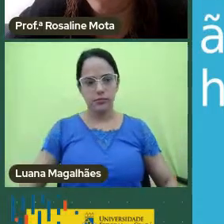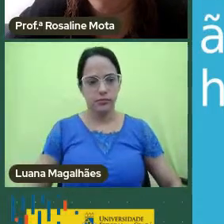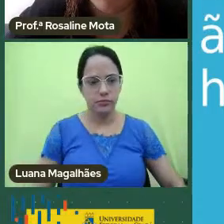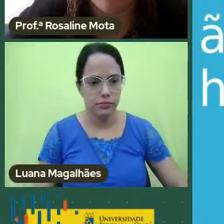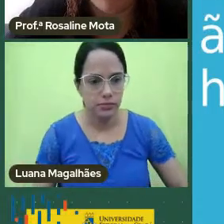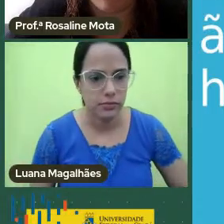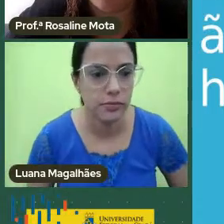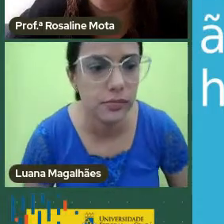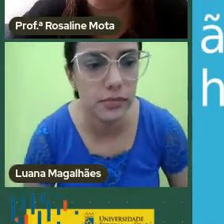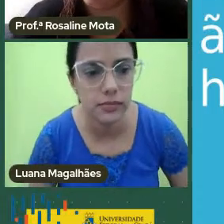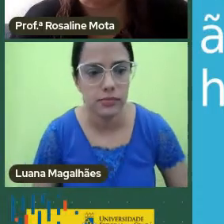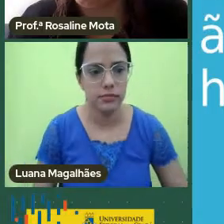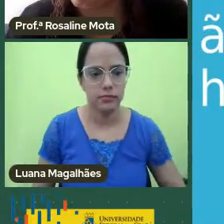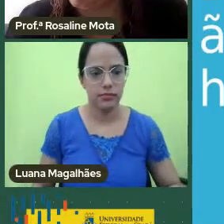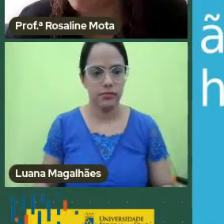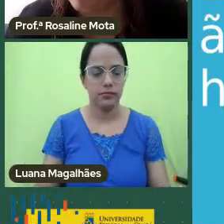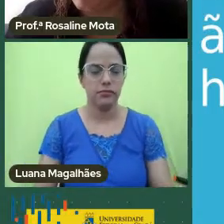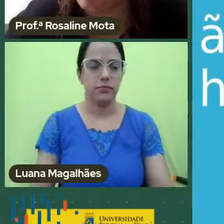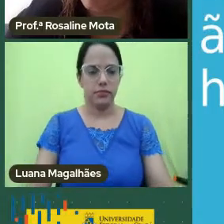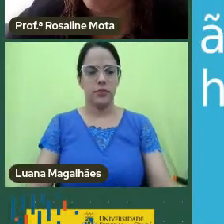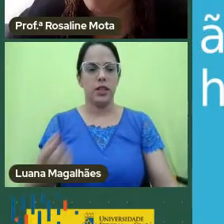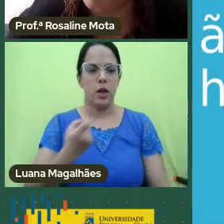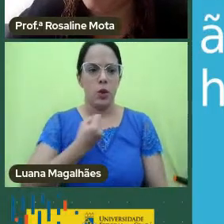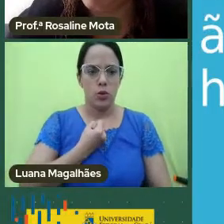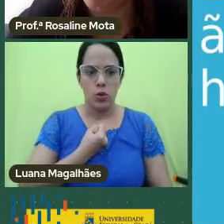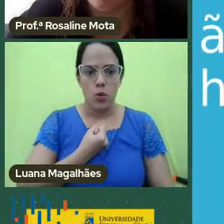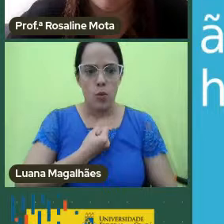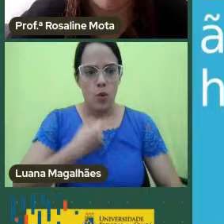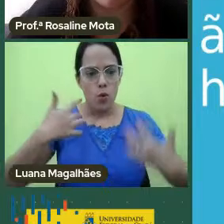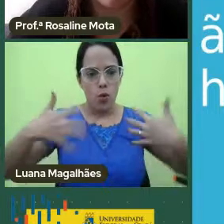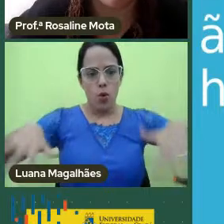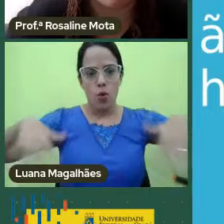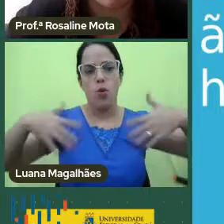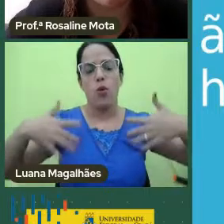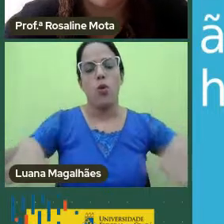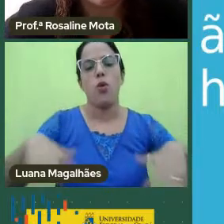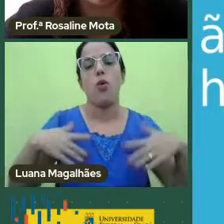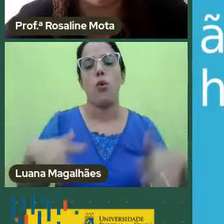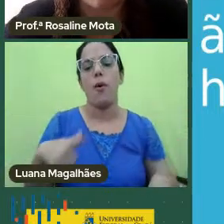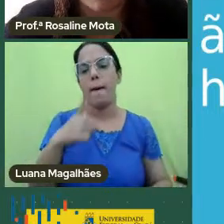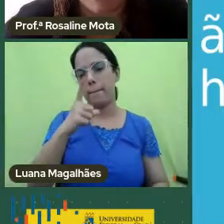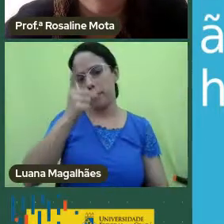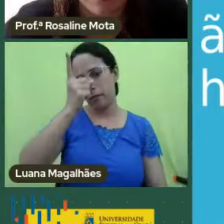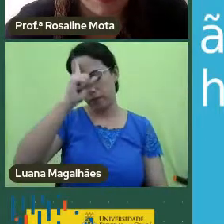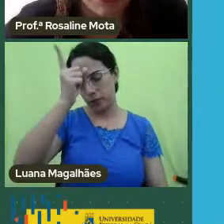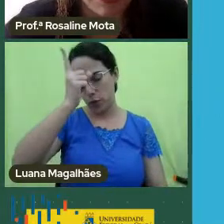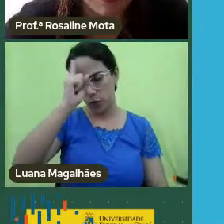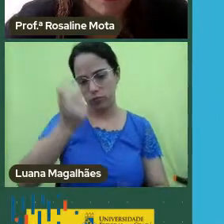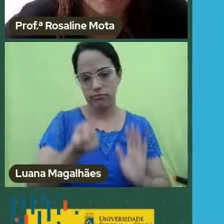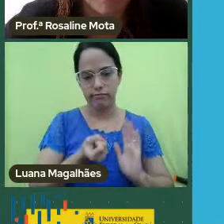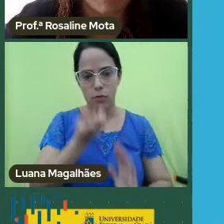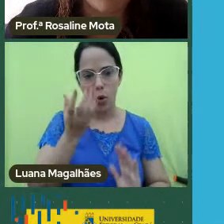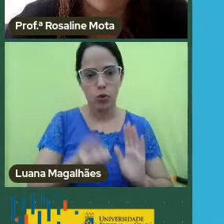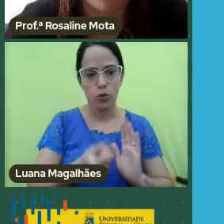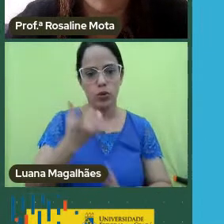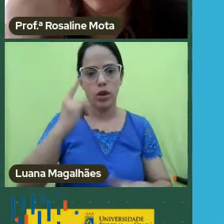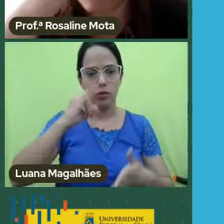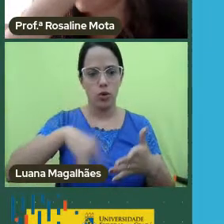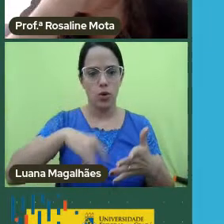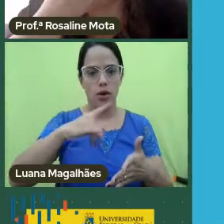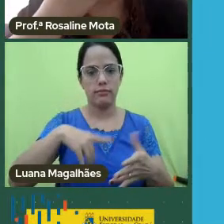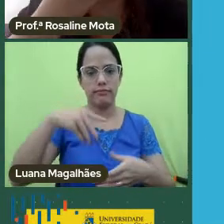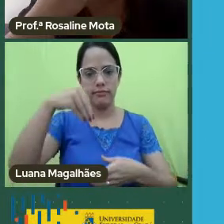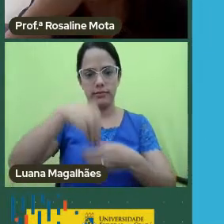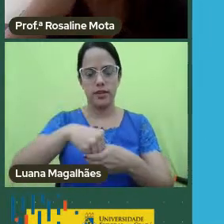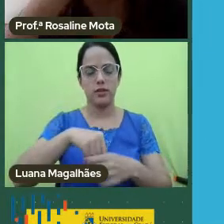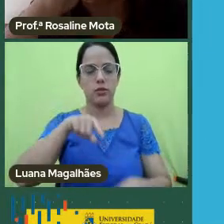um número muito, muito, muito grande de documentos que são produzidos diariamente nos